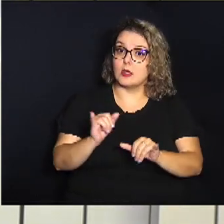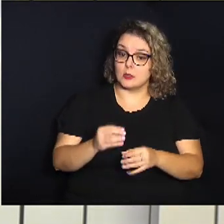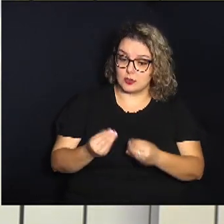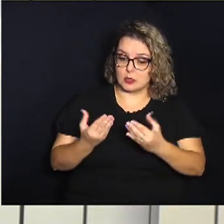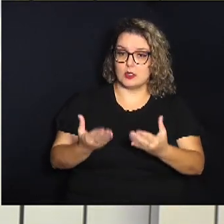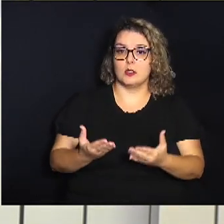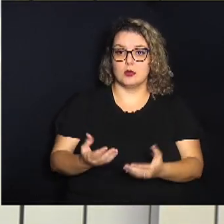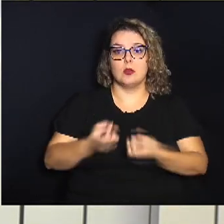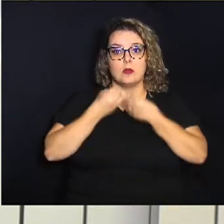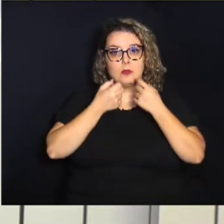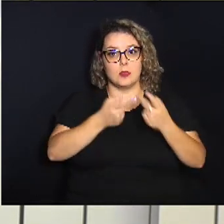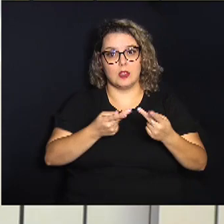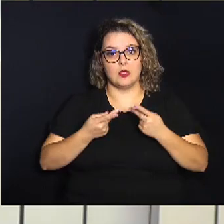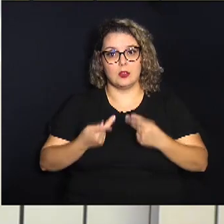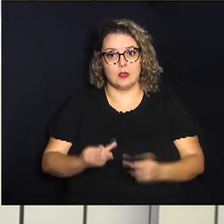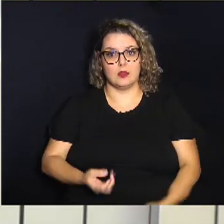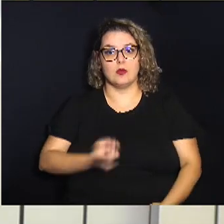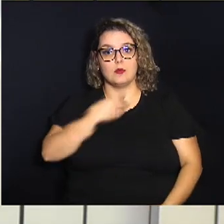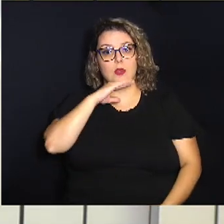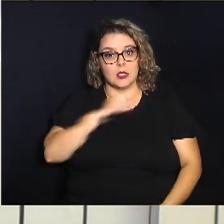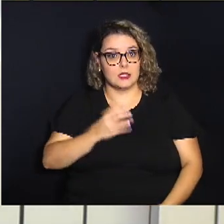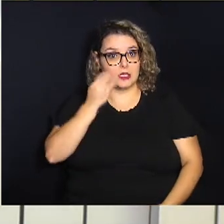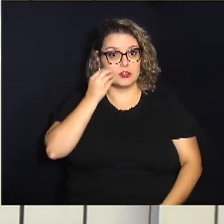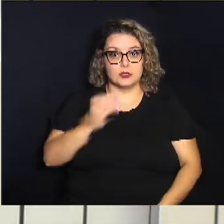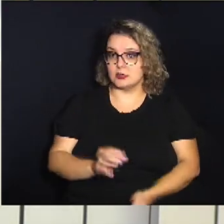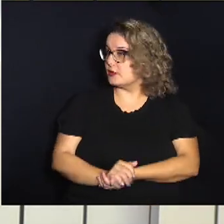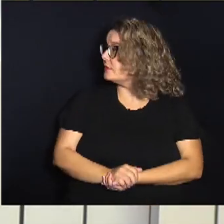então seja bem-vindo e boa tarde André